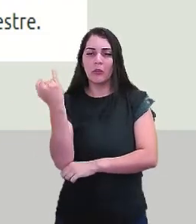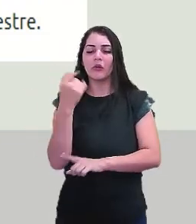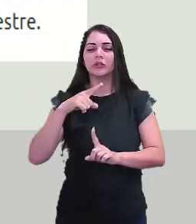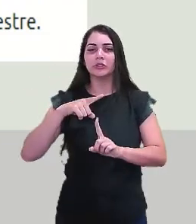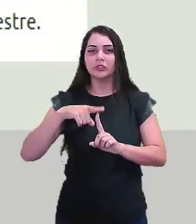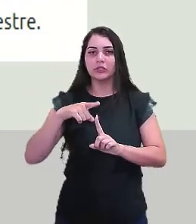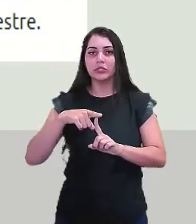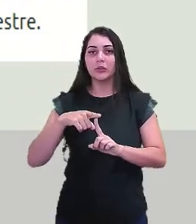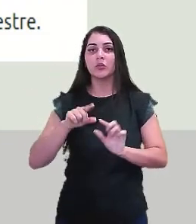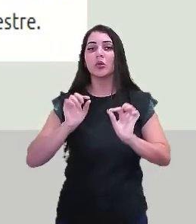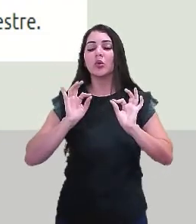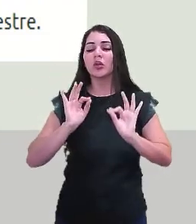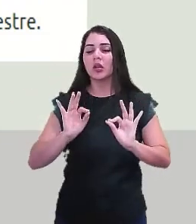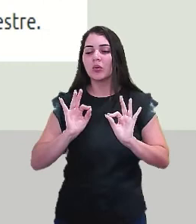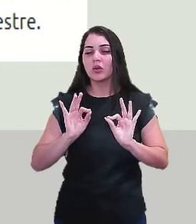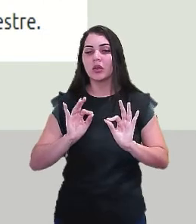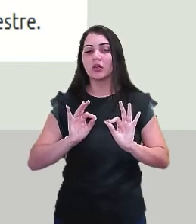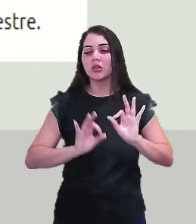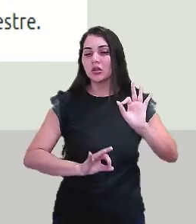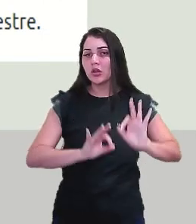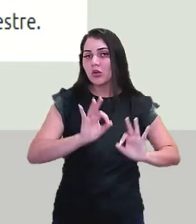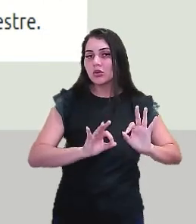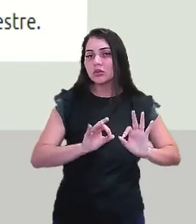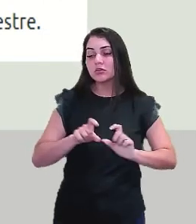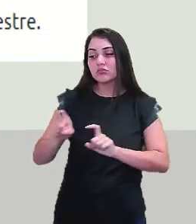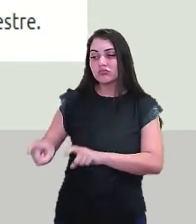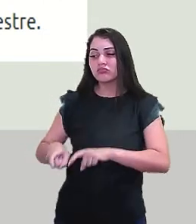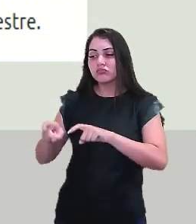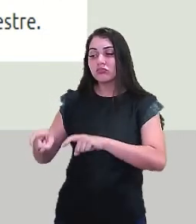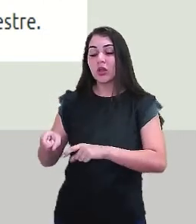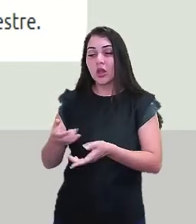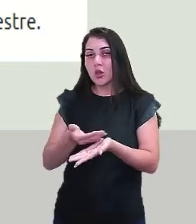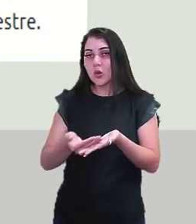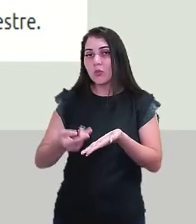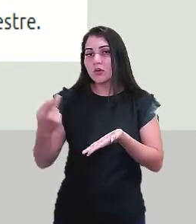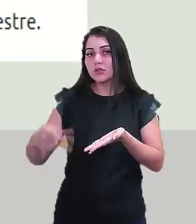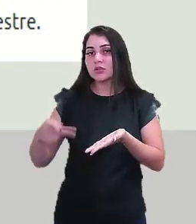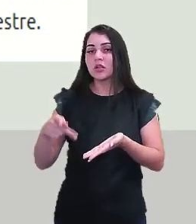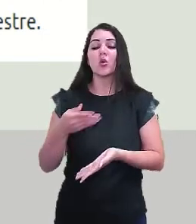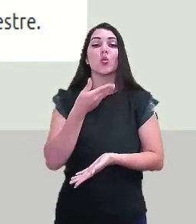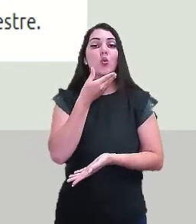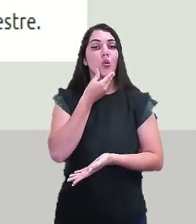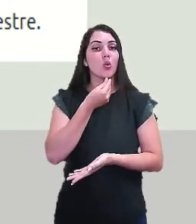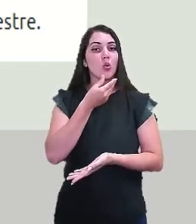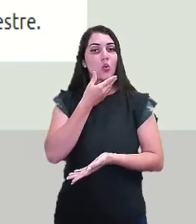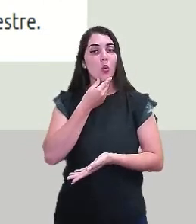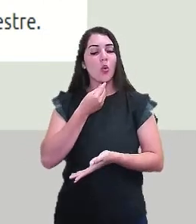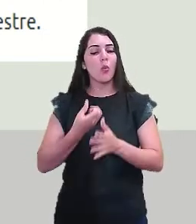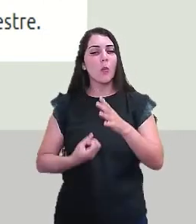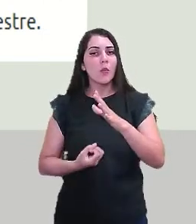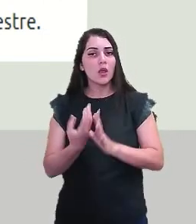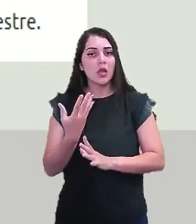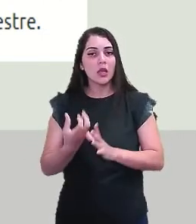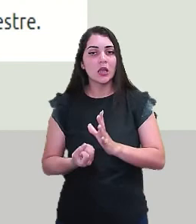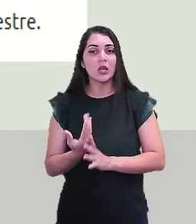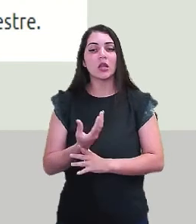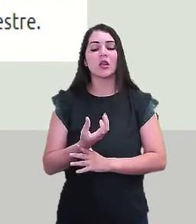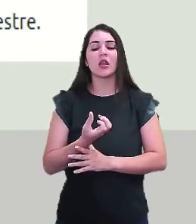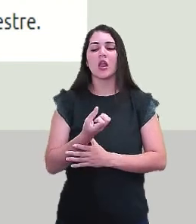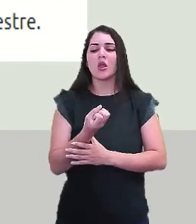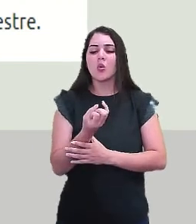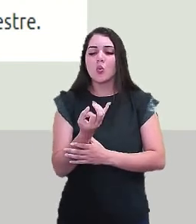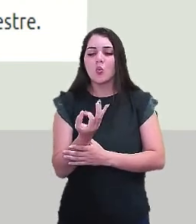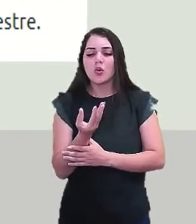na produção agrícola, pois é a partir dele que o homem produz boa parte dos